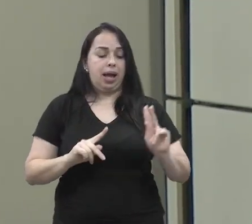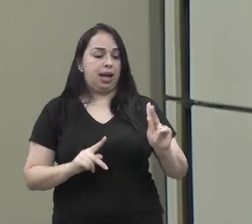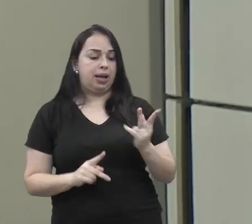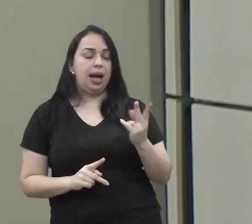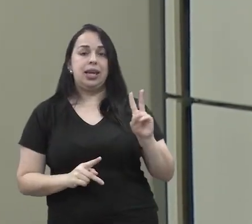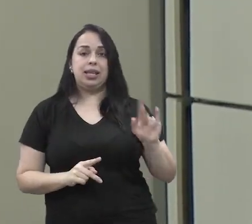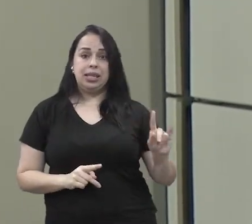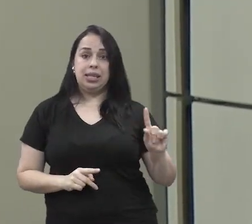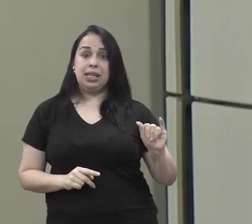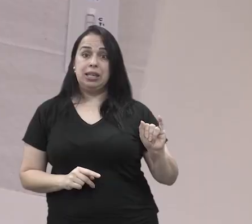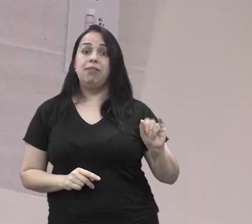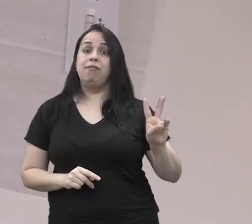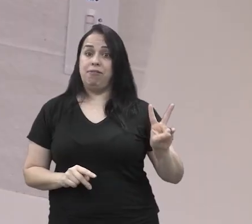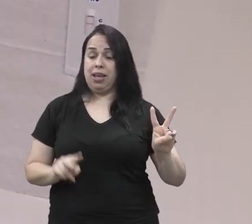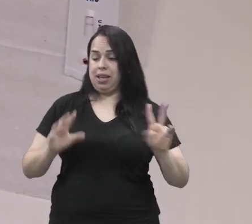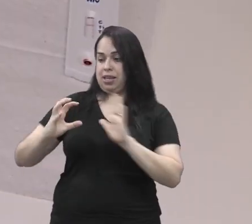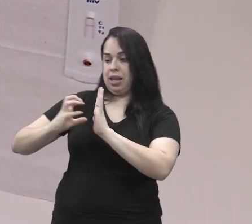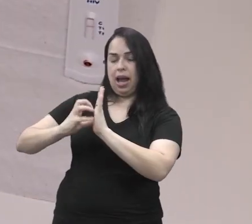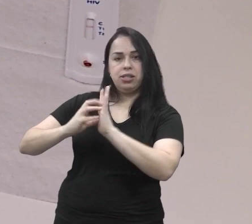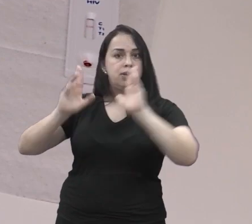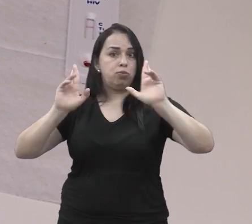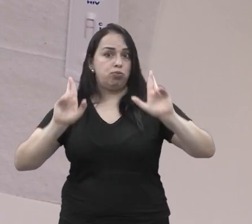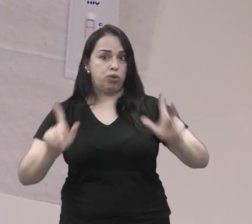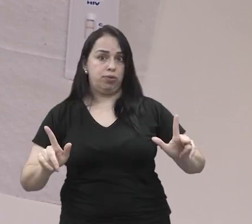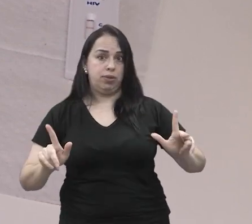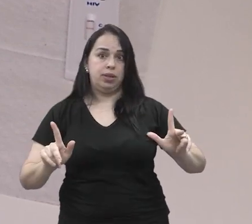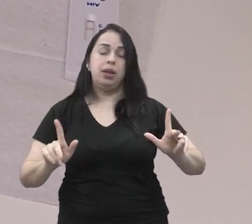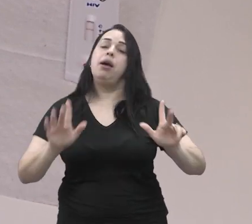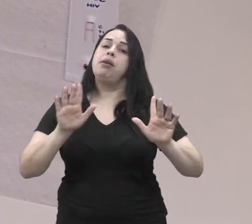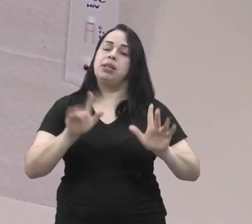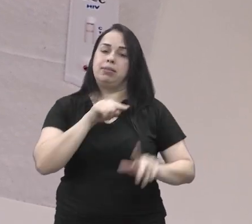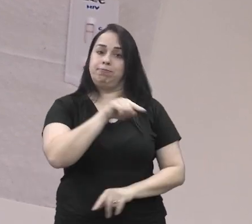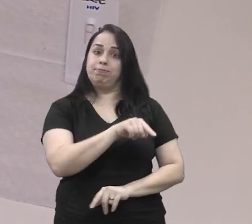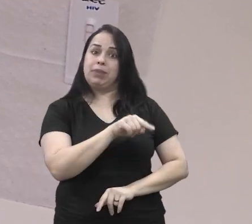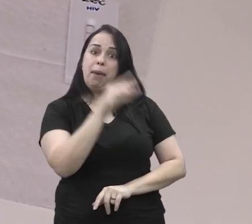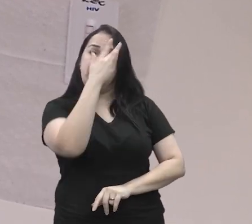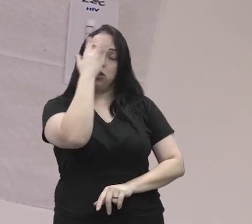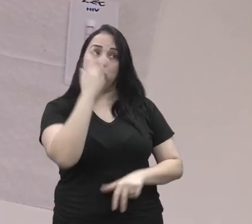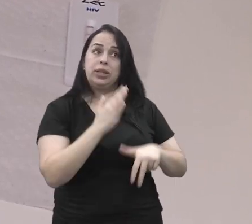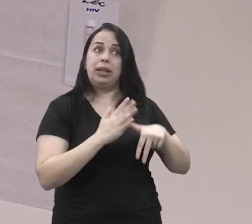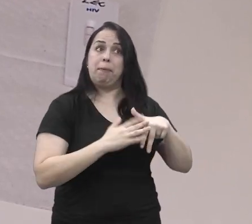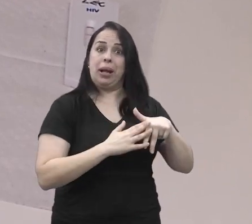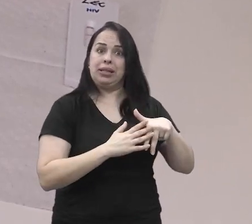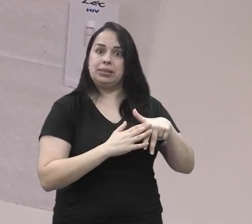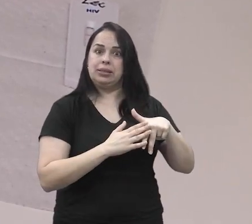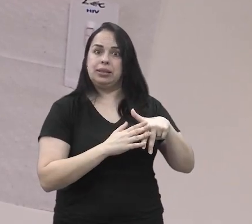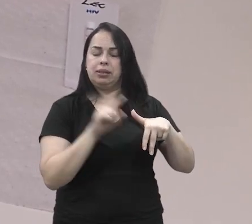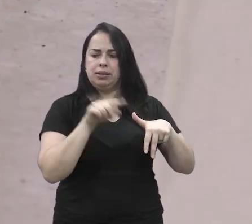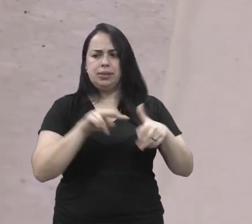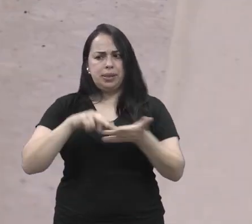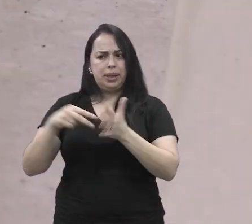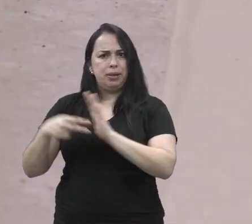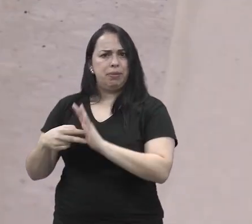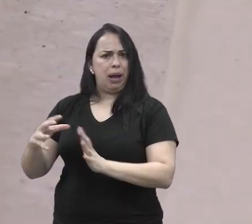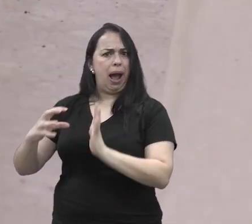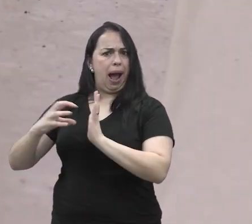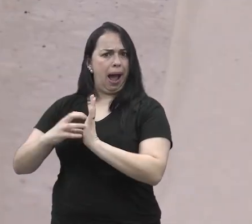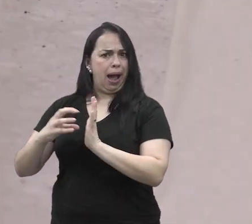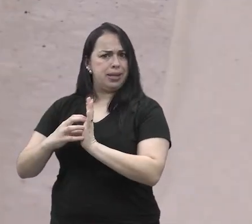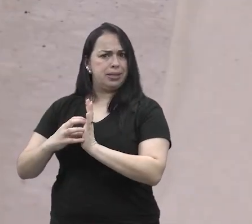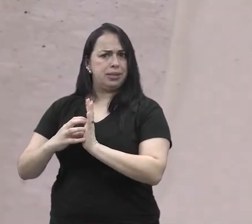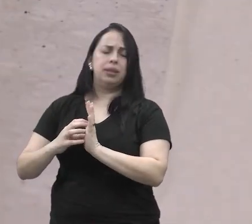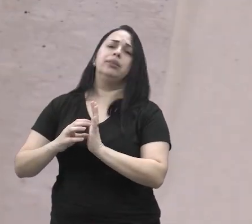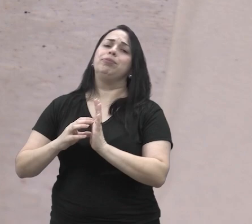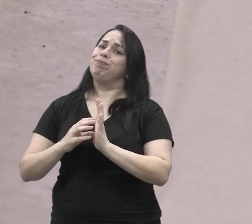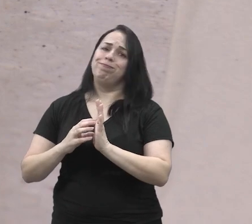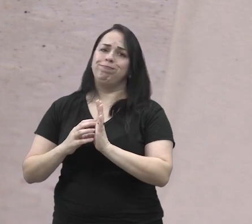já estava com AIDS. Isso porque HIV e AIDS não são exatamente a mesma coisa. Quem tem HIV